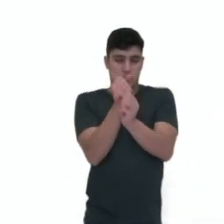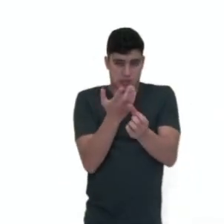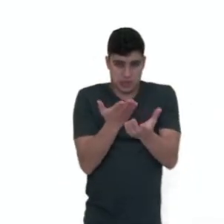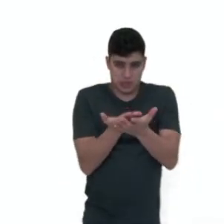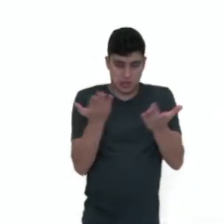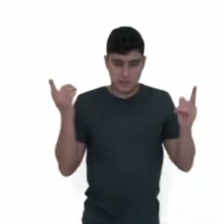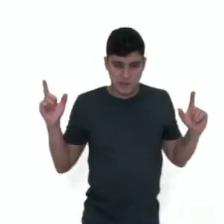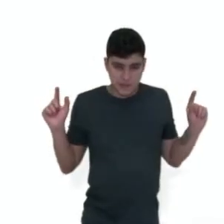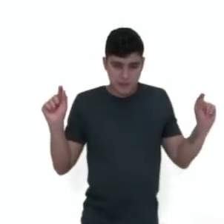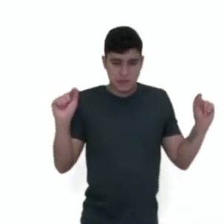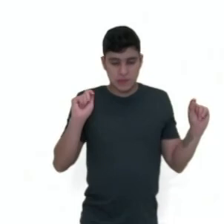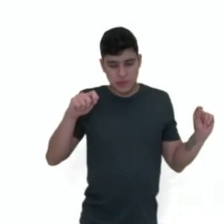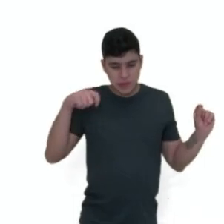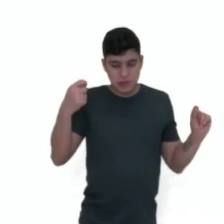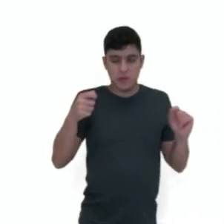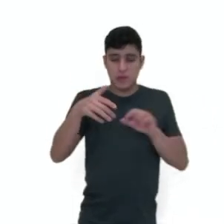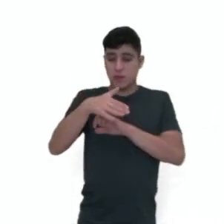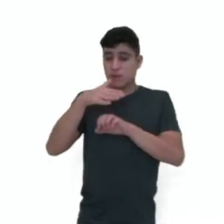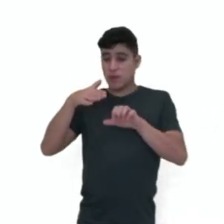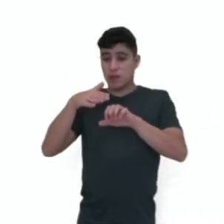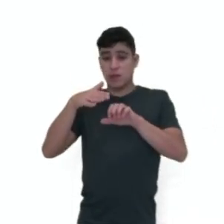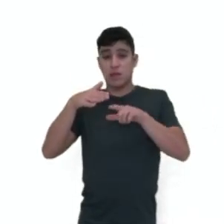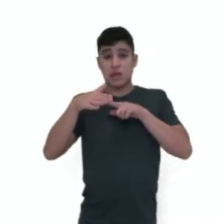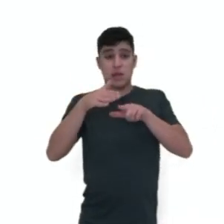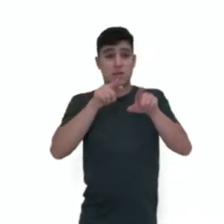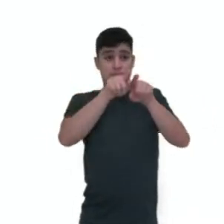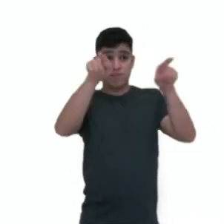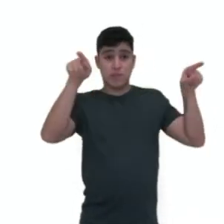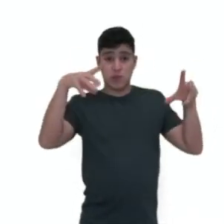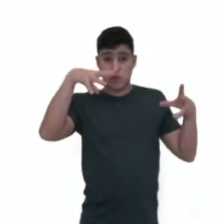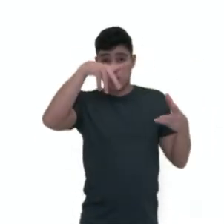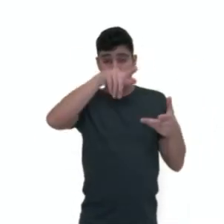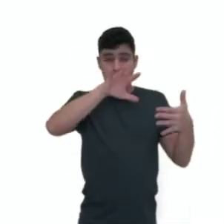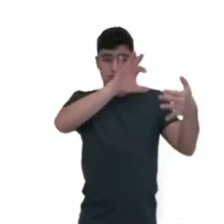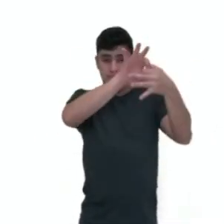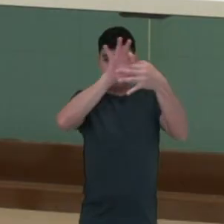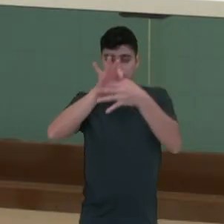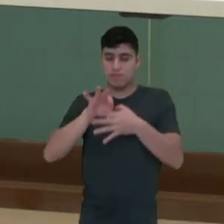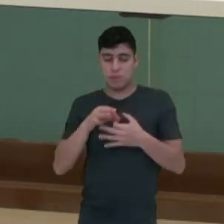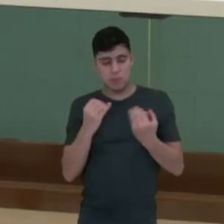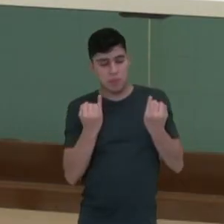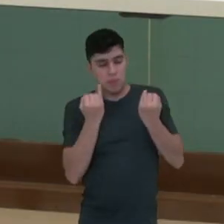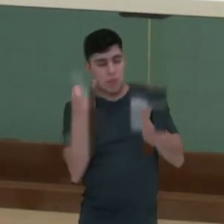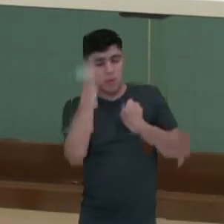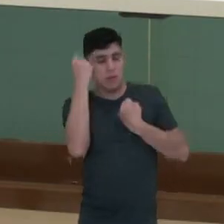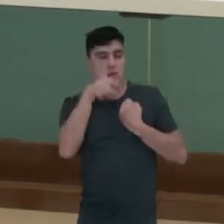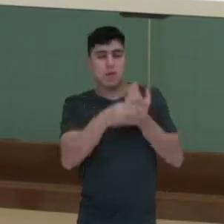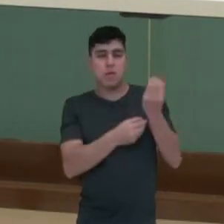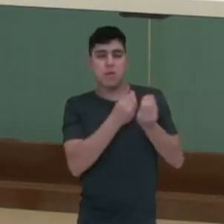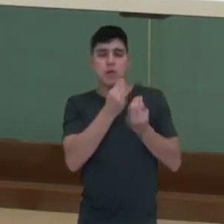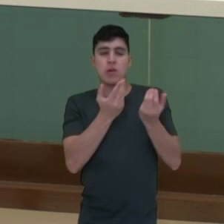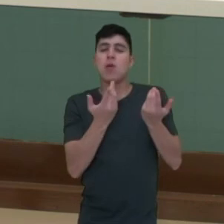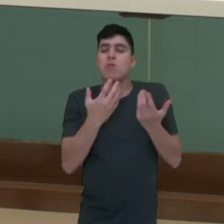nós estudamos sobre as transnacionais, a sua importância e também as formas como